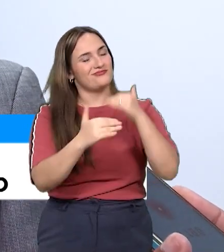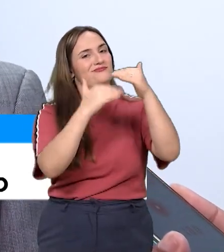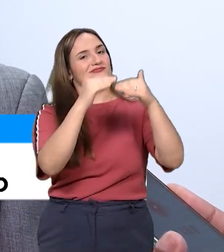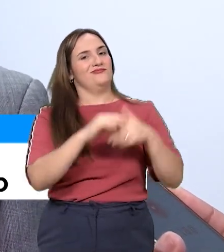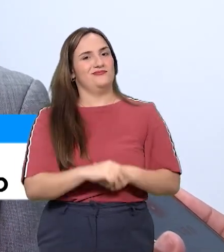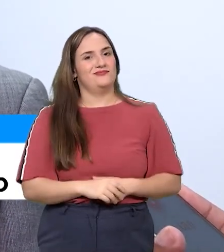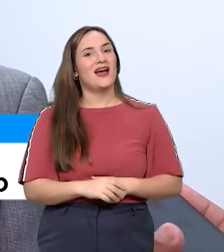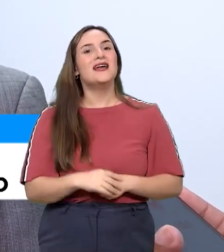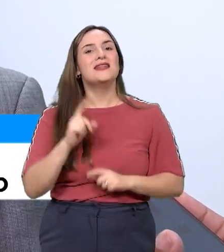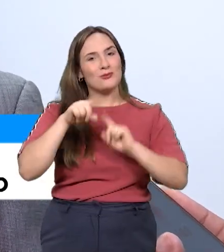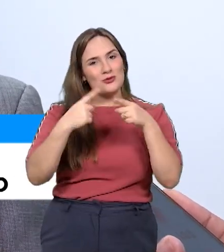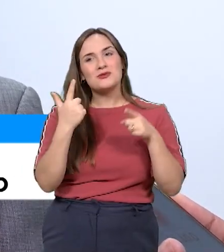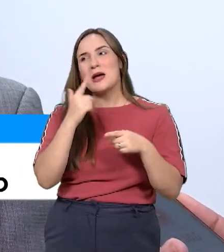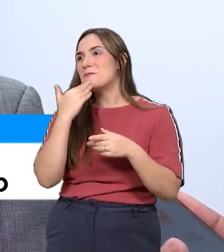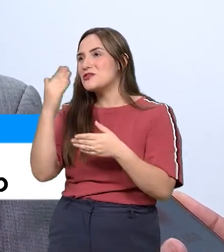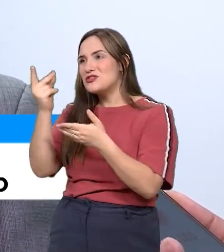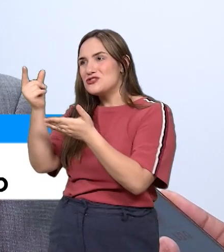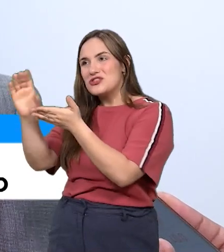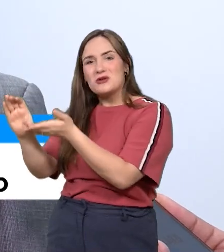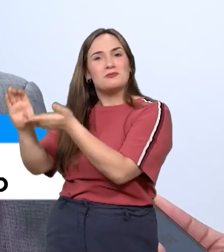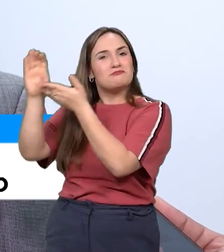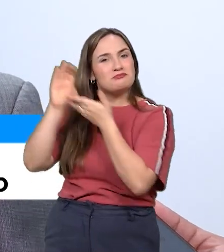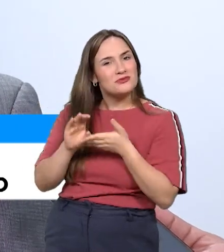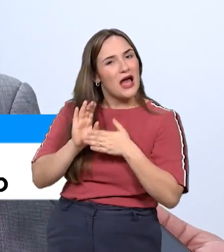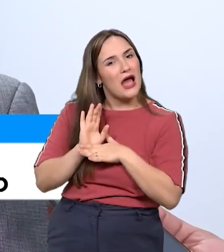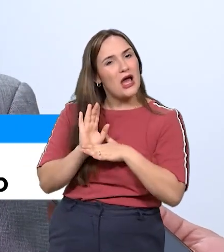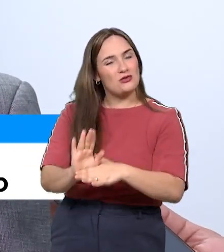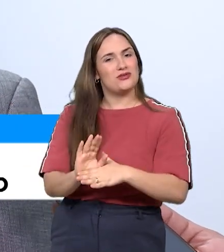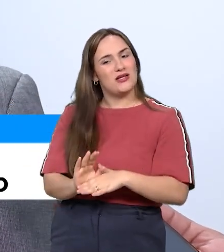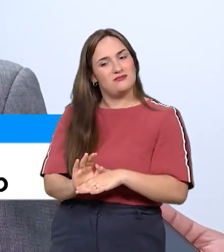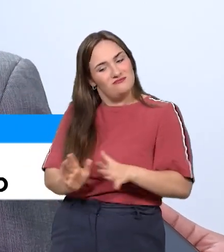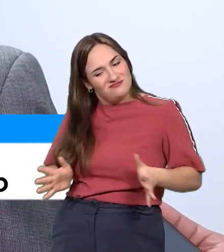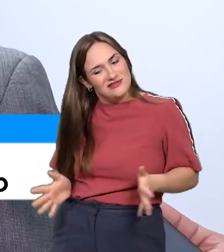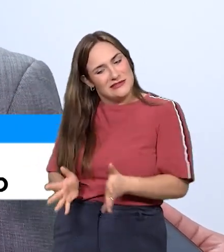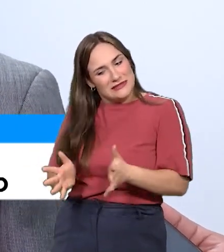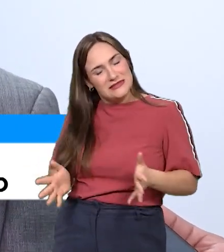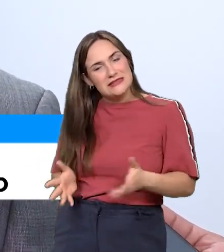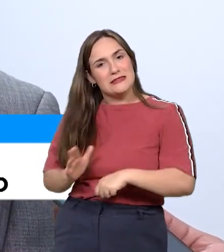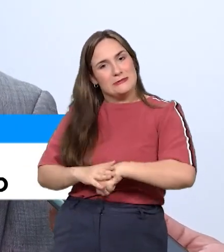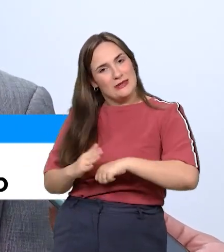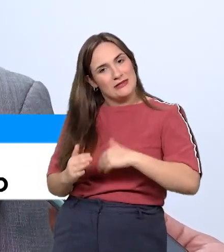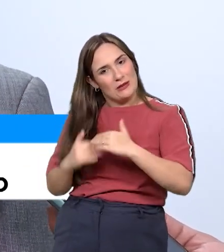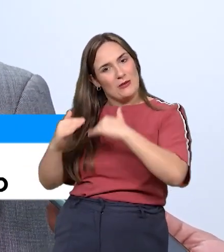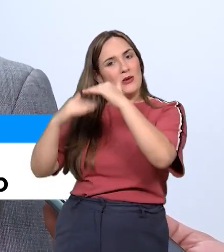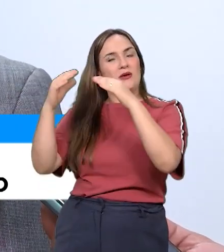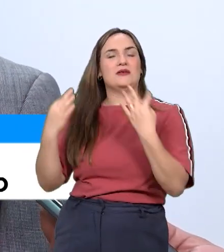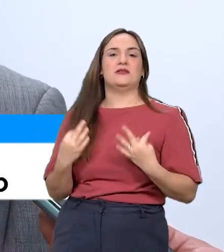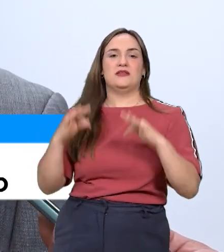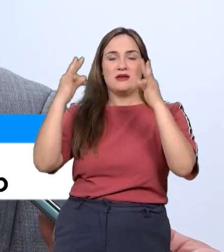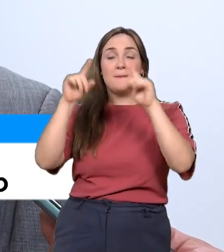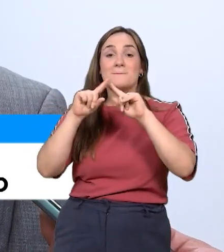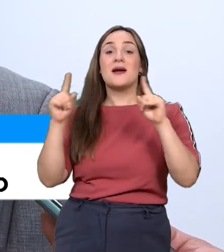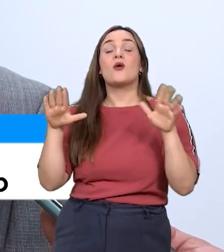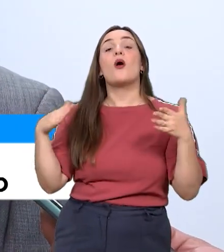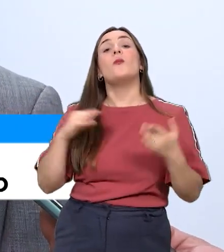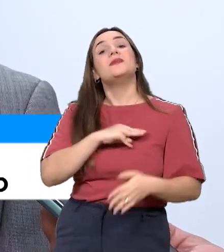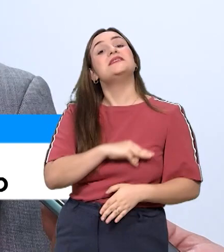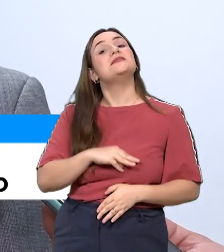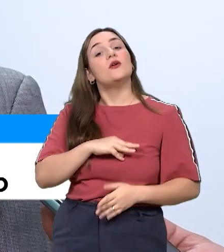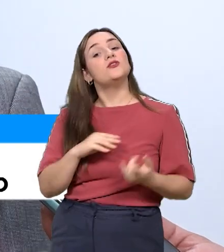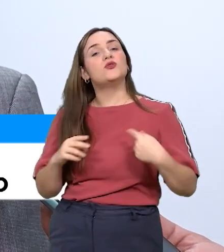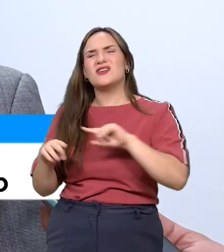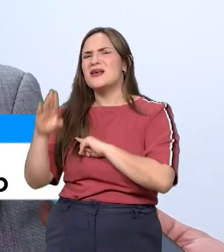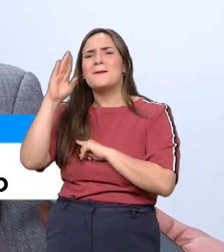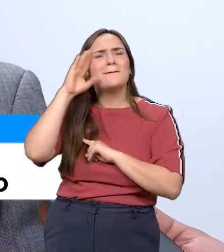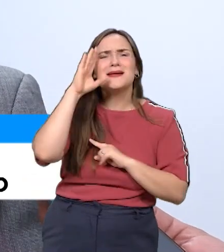buscar recursos para desenvolvimento da ciência e tecnologia no Estado, mas principalmente a grande missão nossa é